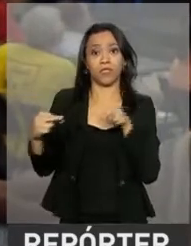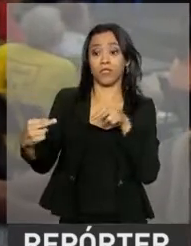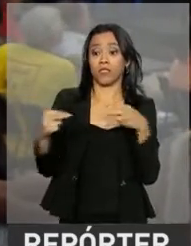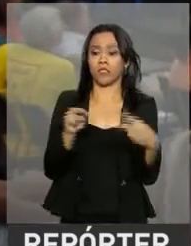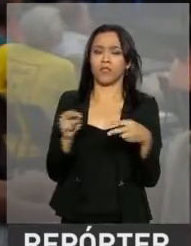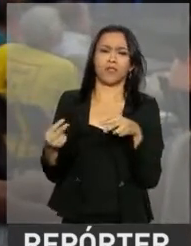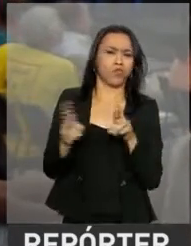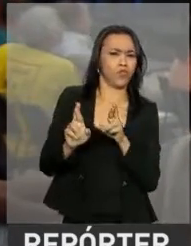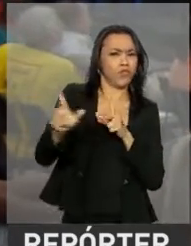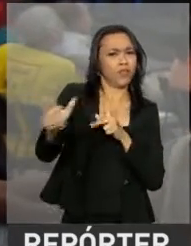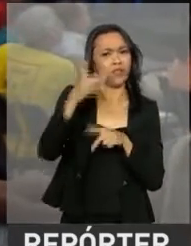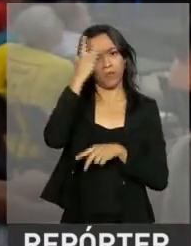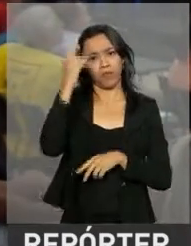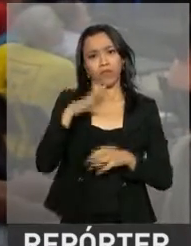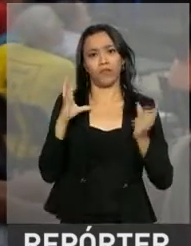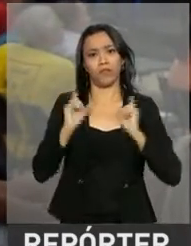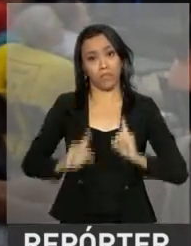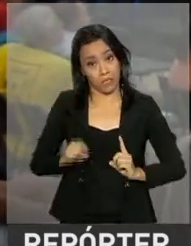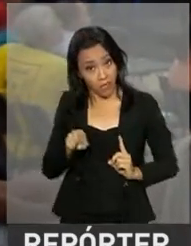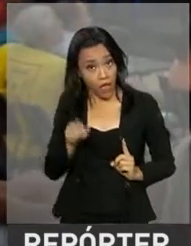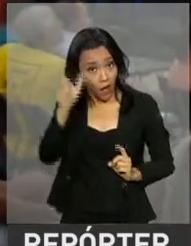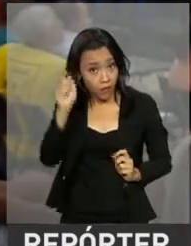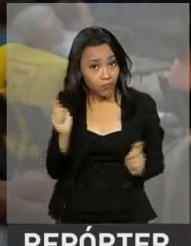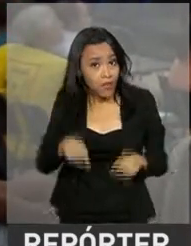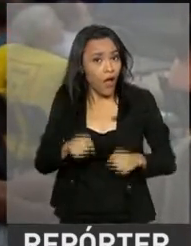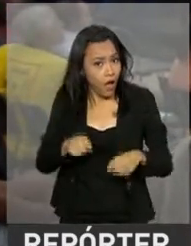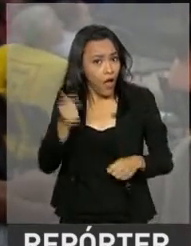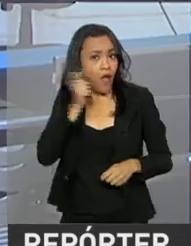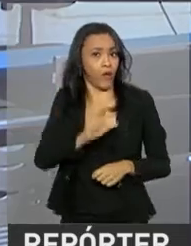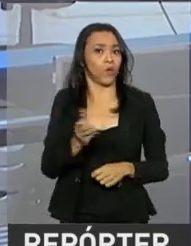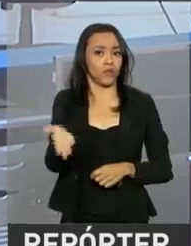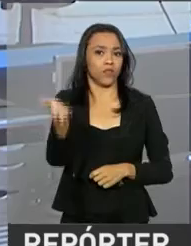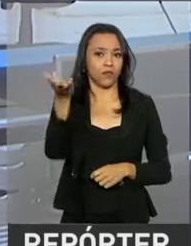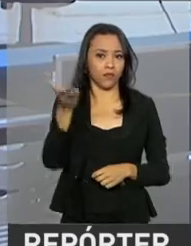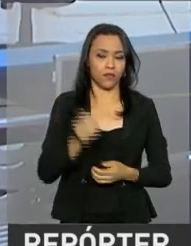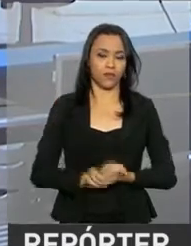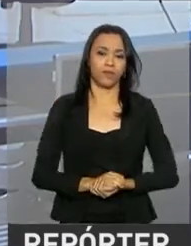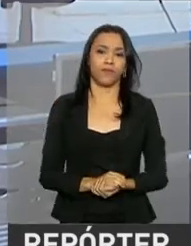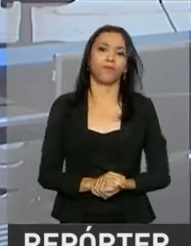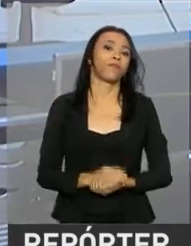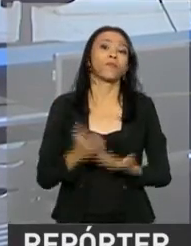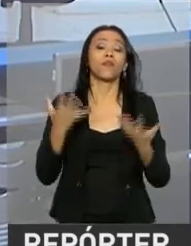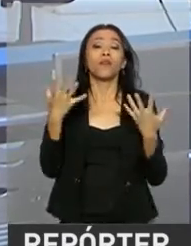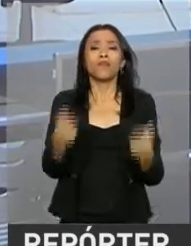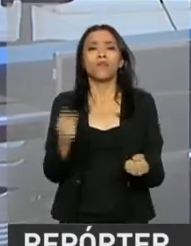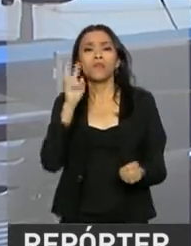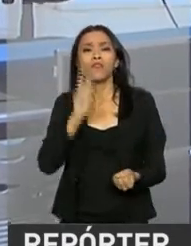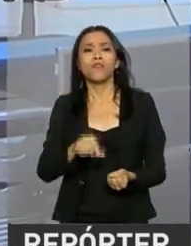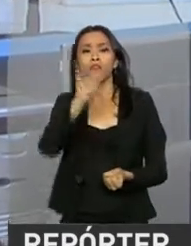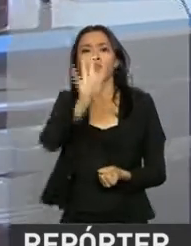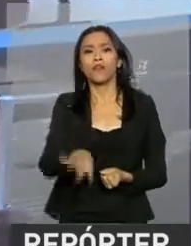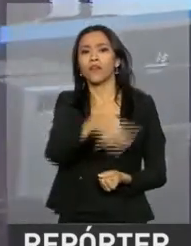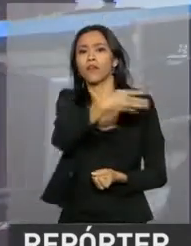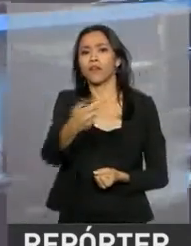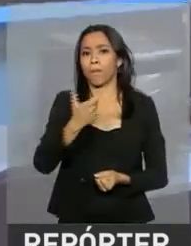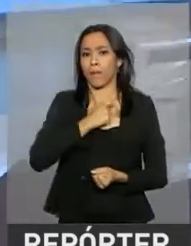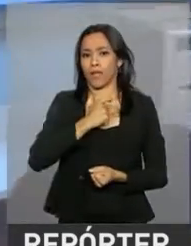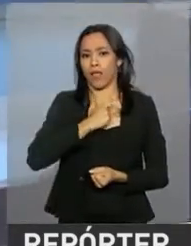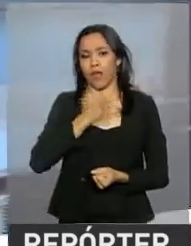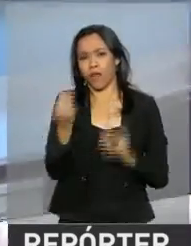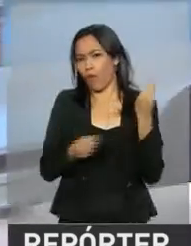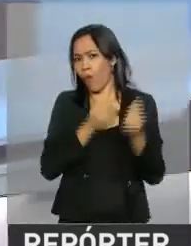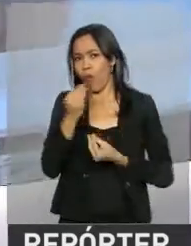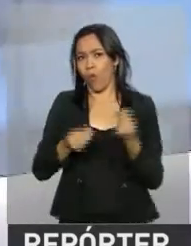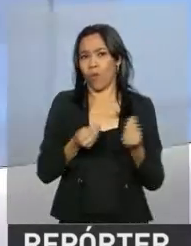pessoa com deficiência que ela pode conquistar. Vamos ver então como está o quadro de medalhas neste 8º dia